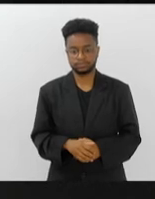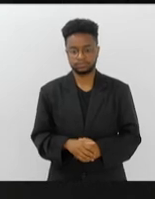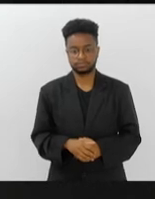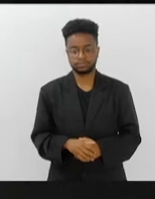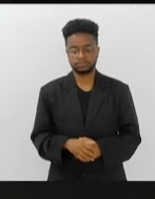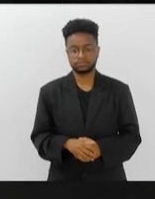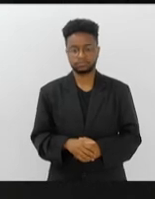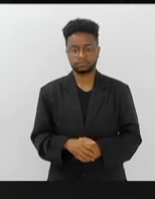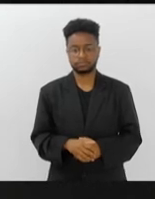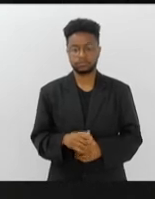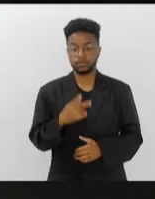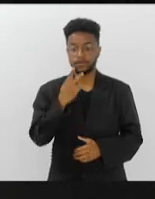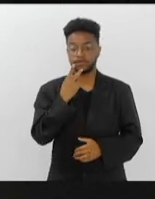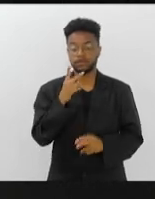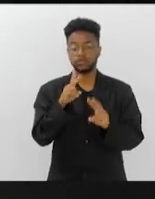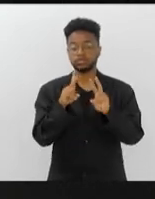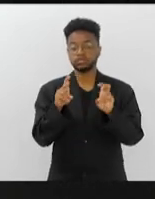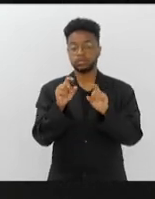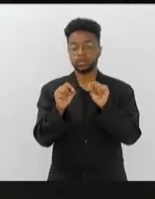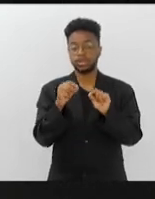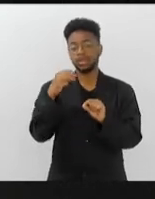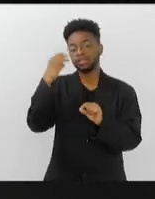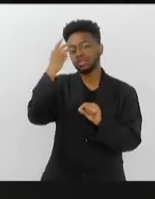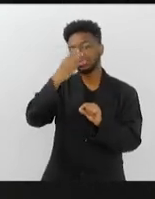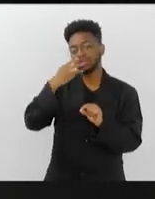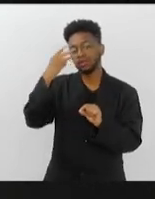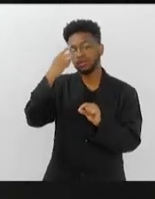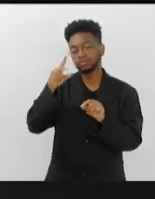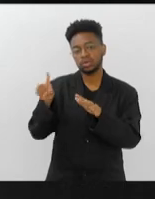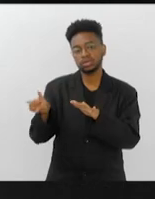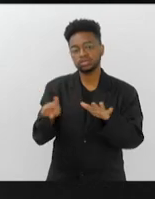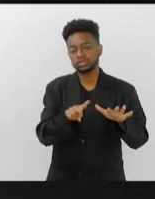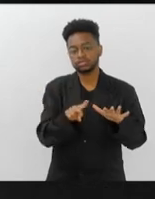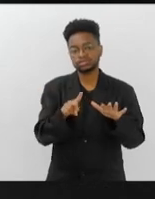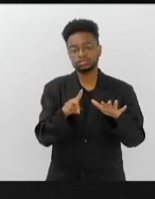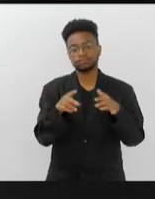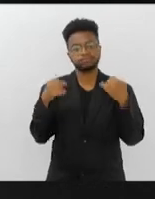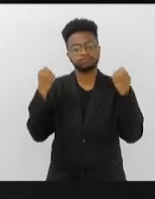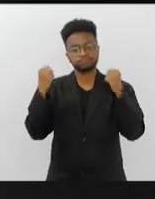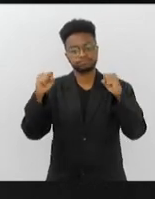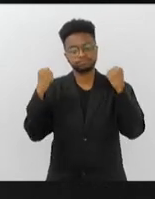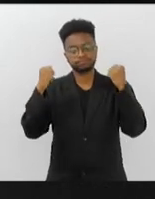ele fala em dedicar 3 horas semanais na prática da atividade física.